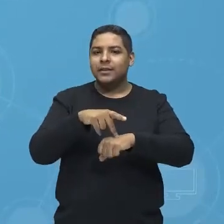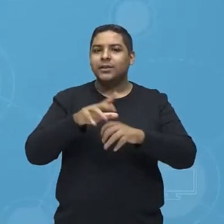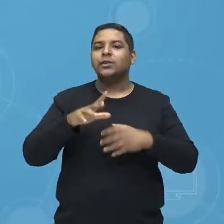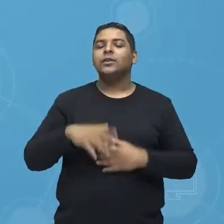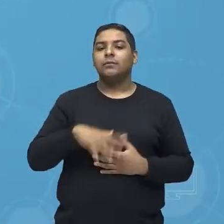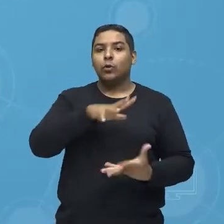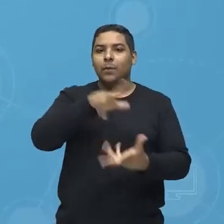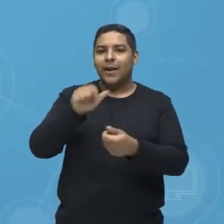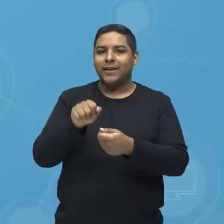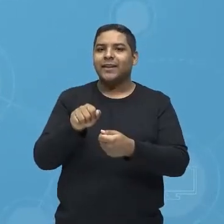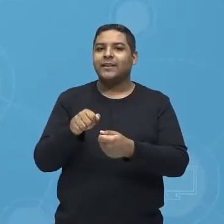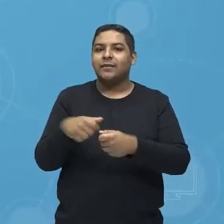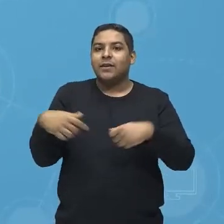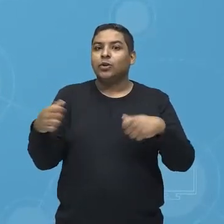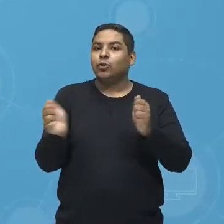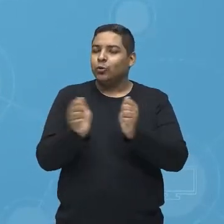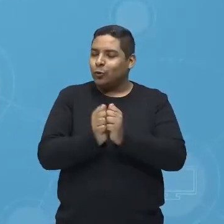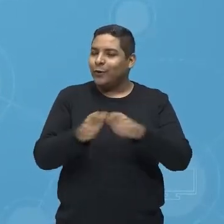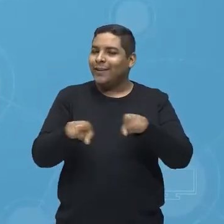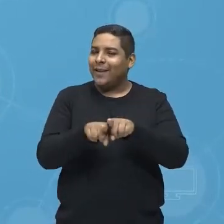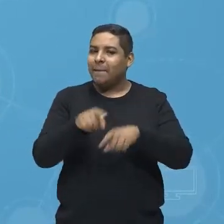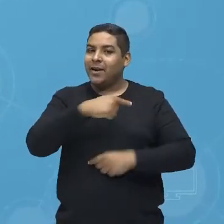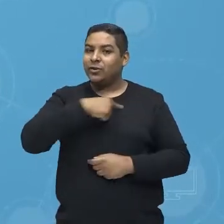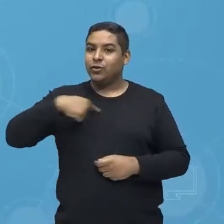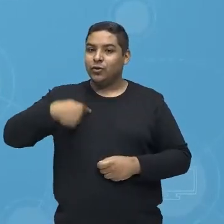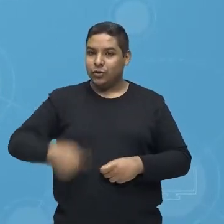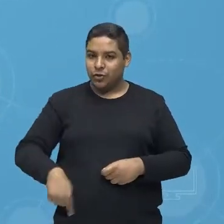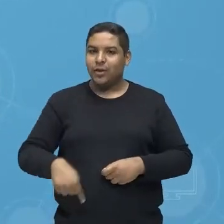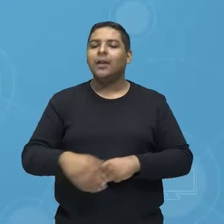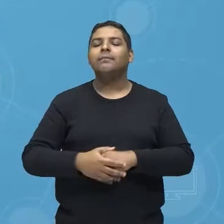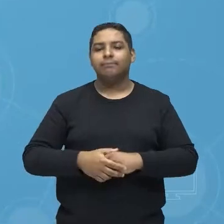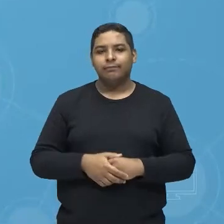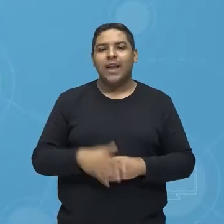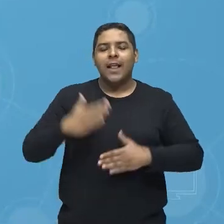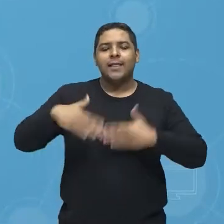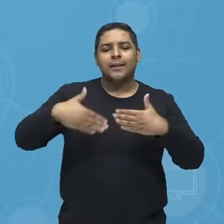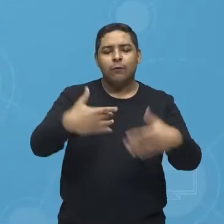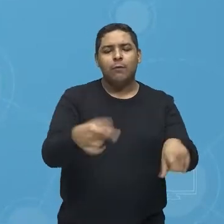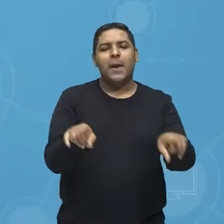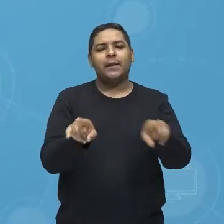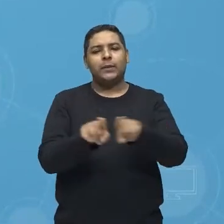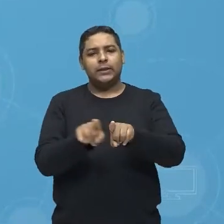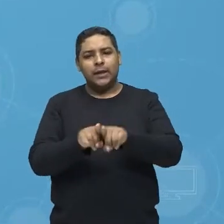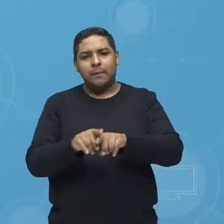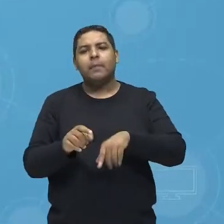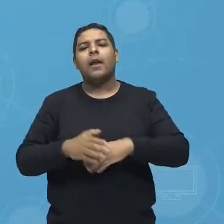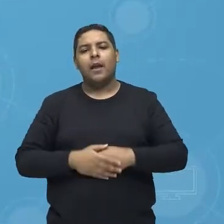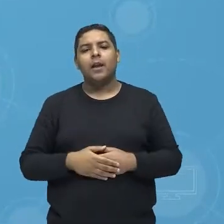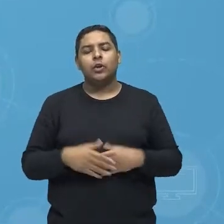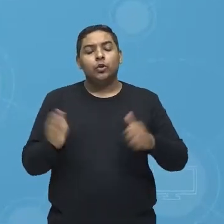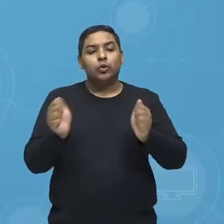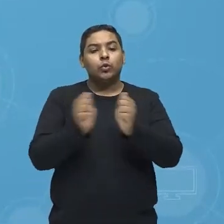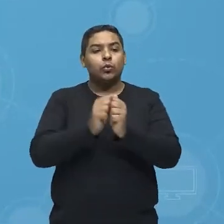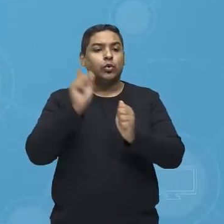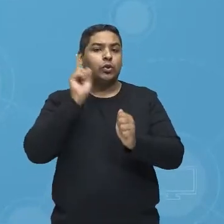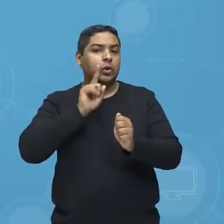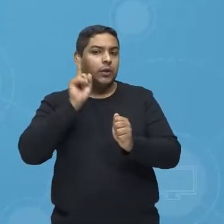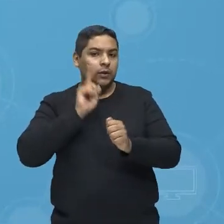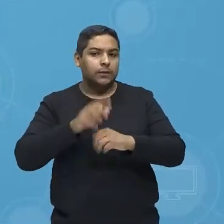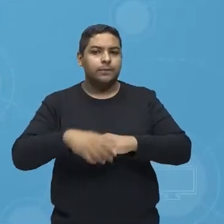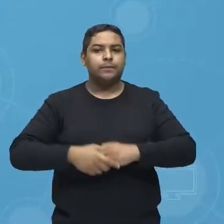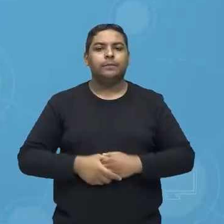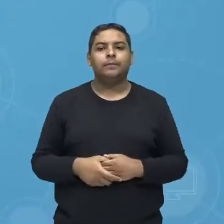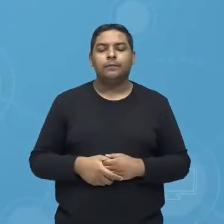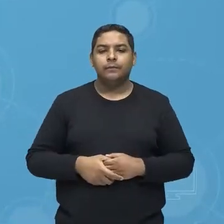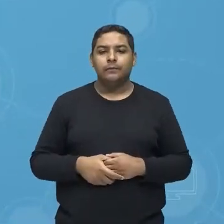a China. A China é um país também em que está se desenvolvendo bastante, está chegando aí junto com os Estados Unidos da